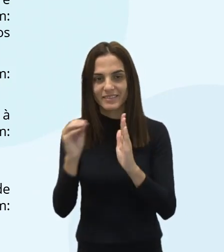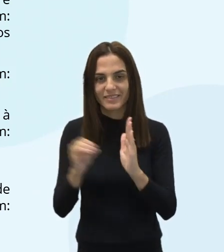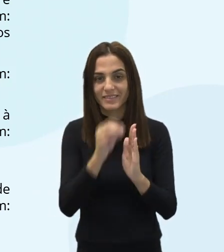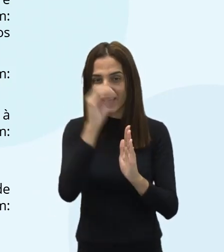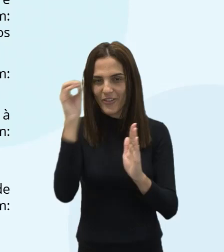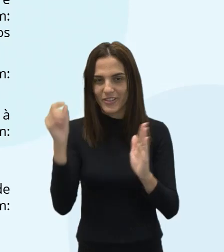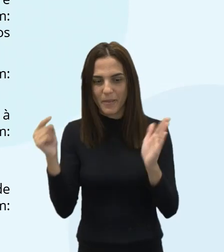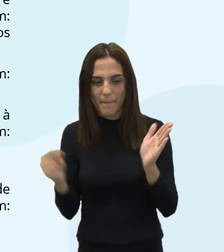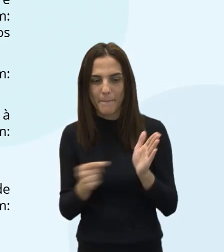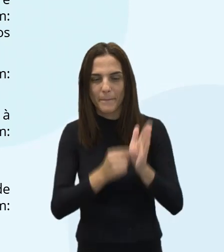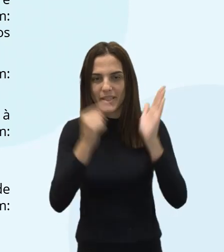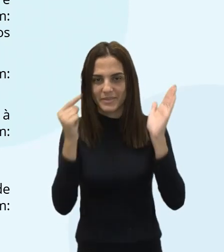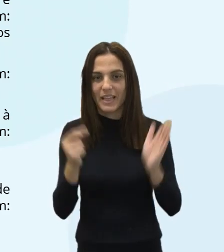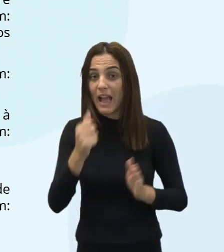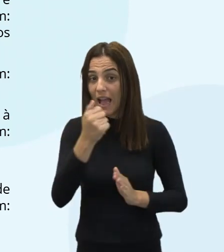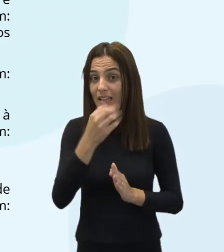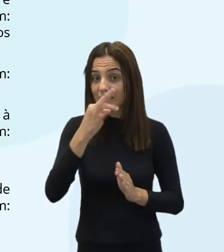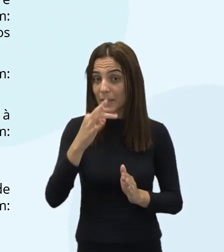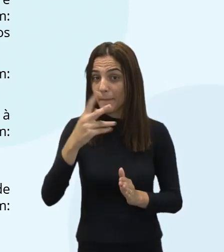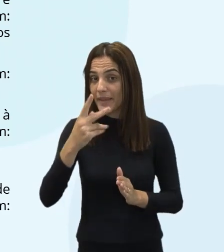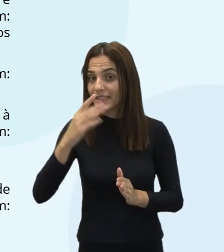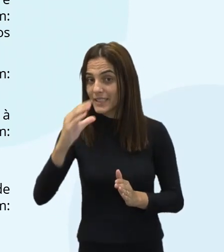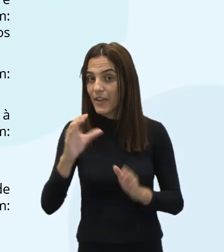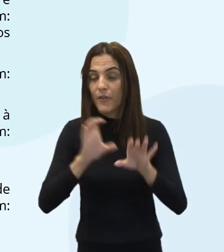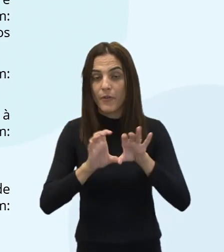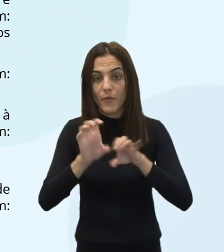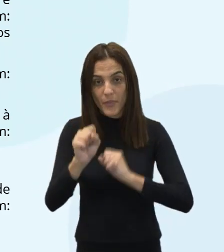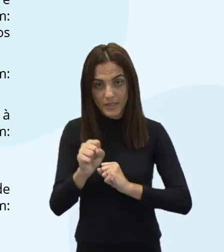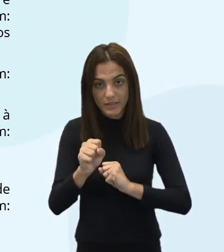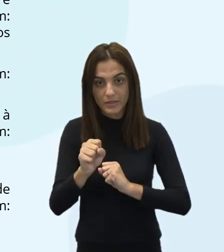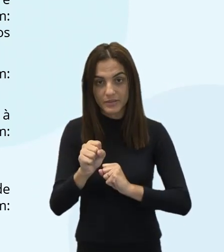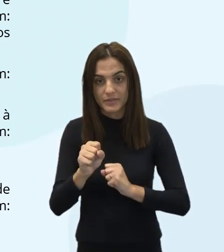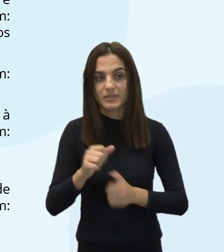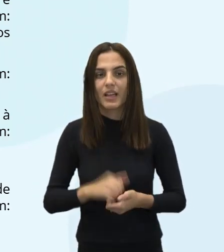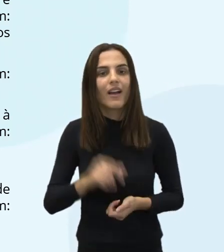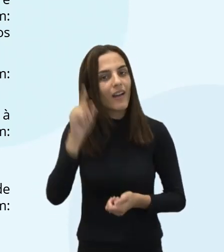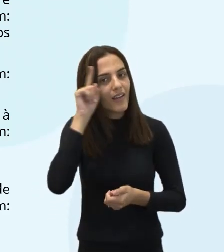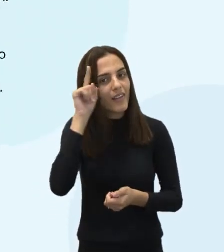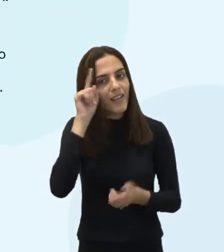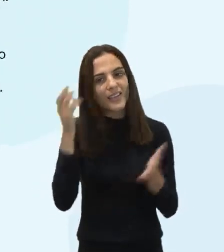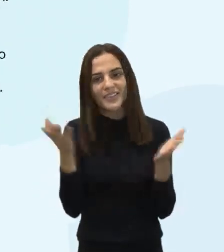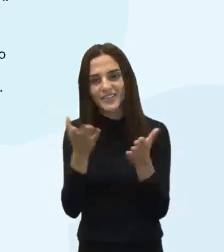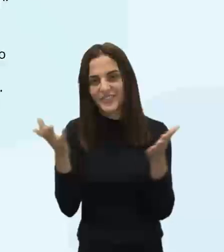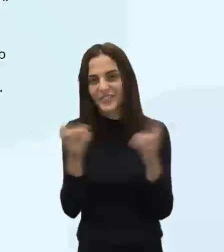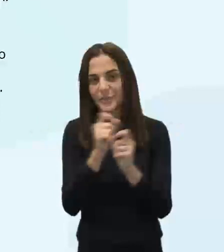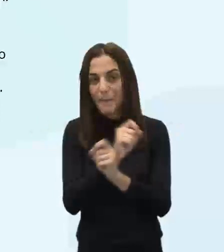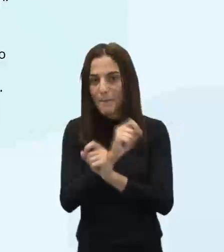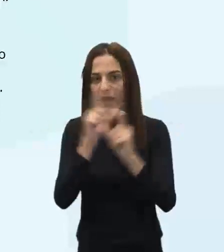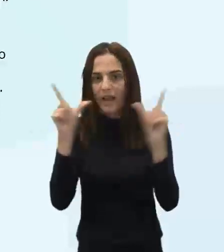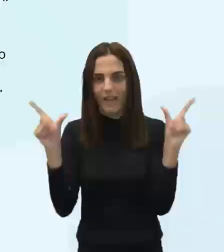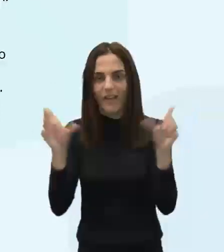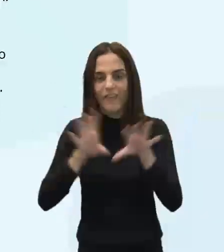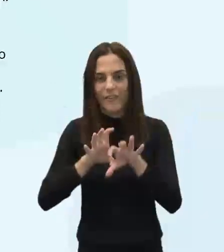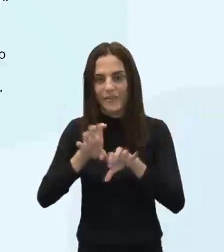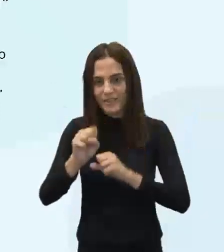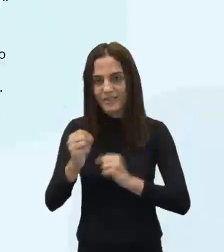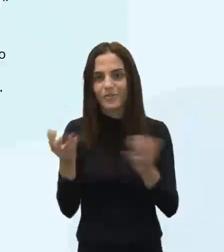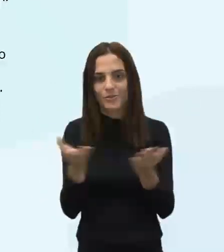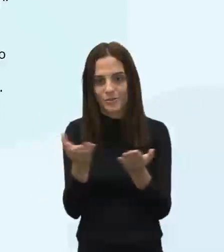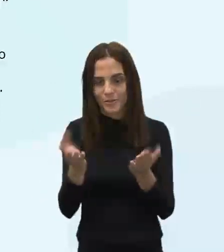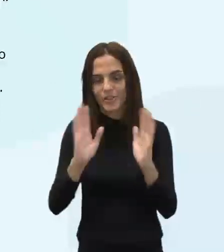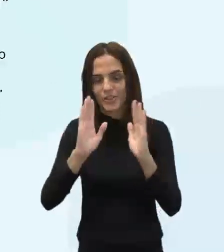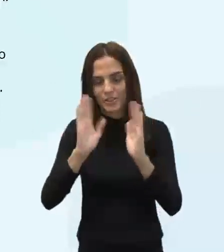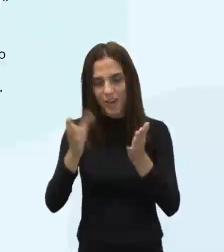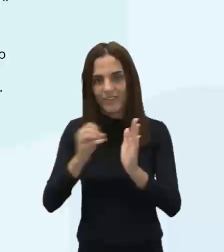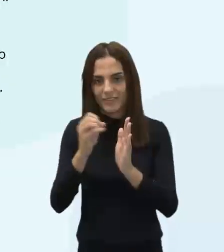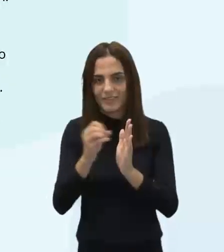clica lá em ATPCs Formação e na data de hoje que já vai aparecer essa formação de hoje lá para vocês,